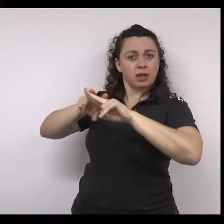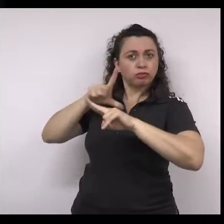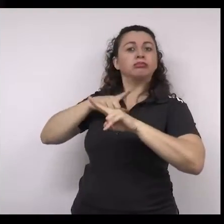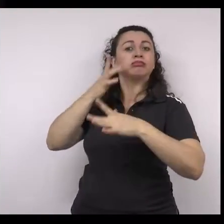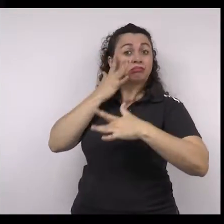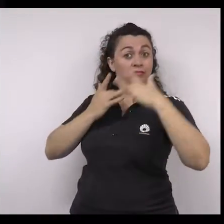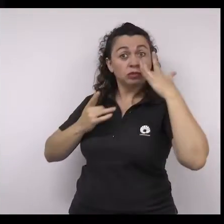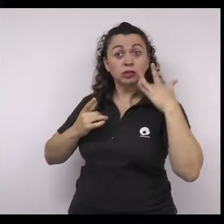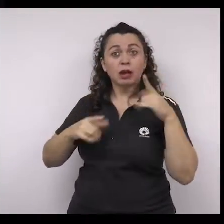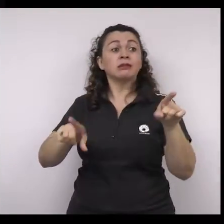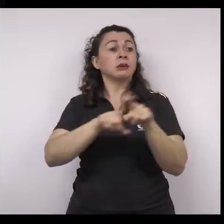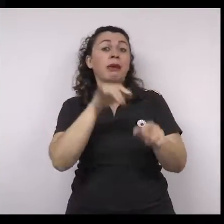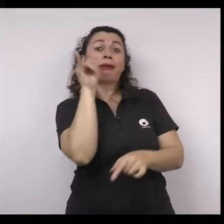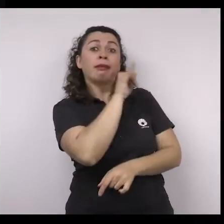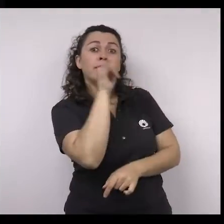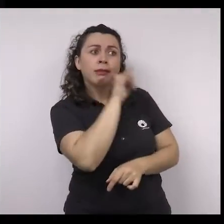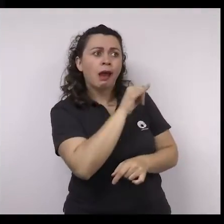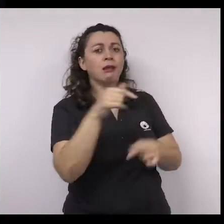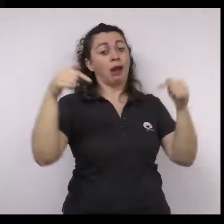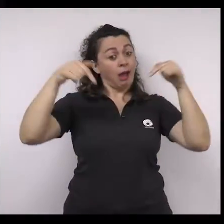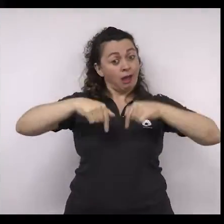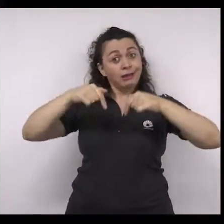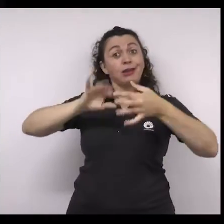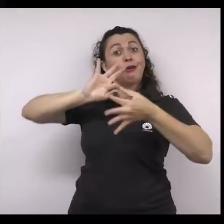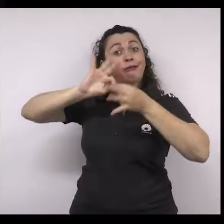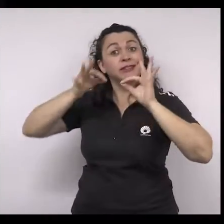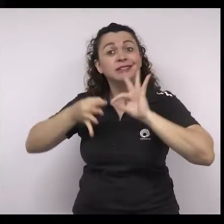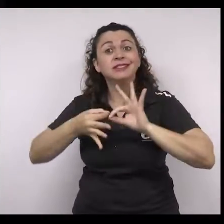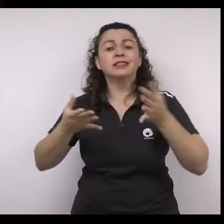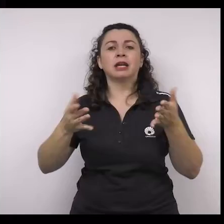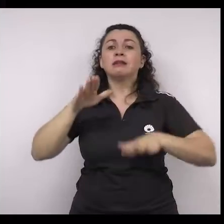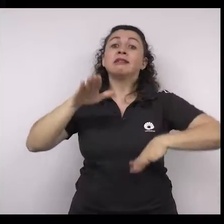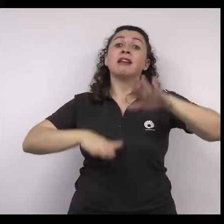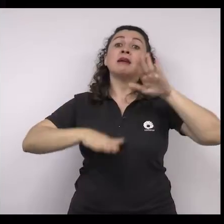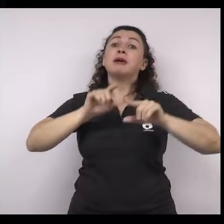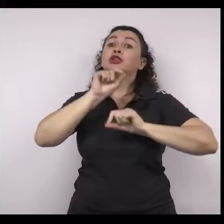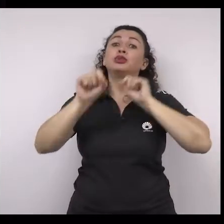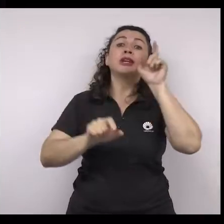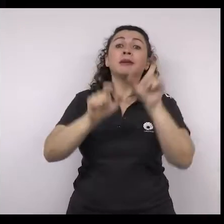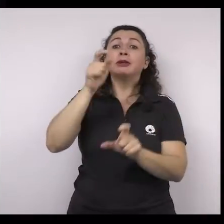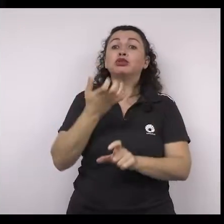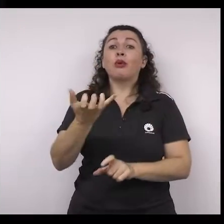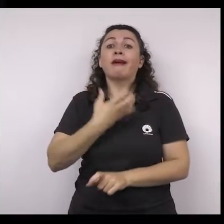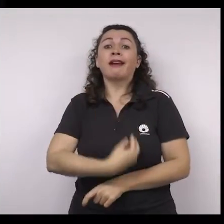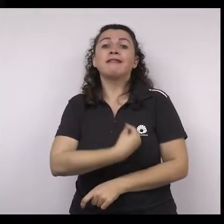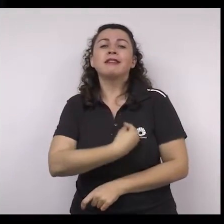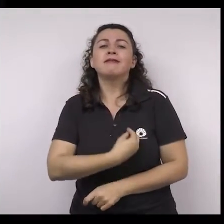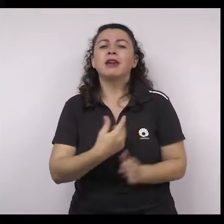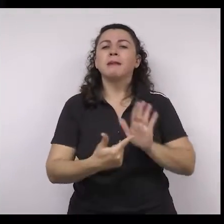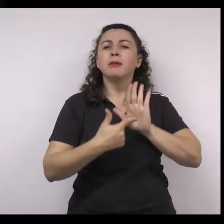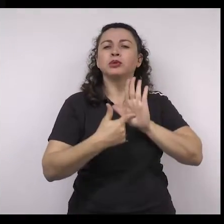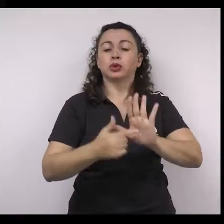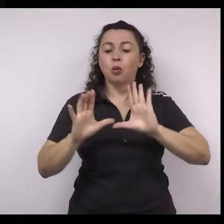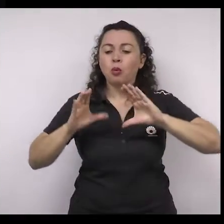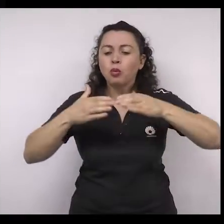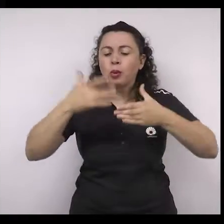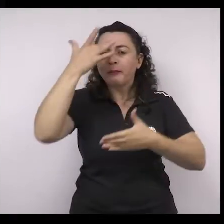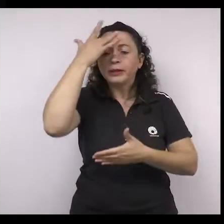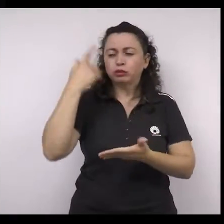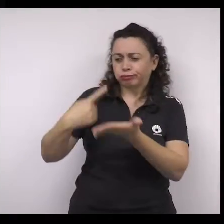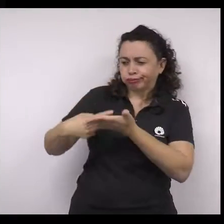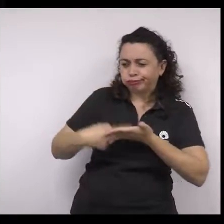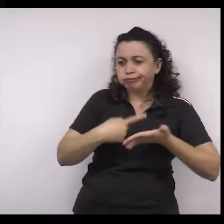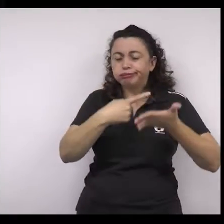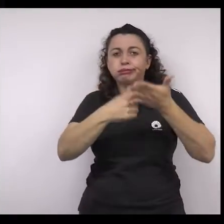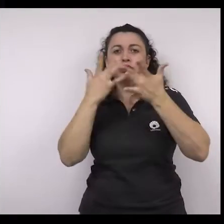num teatro italiano, numa oficina. Depende do que as pessoas estão vivendo, o grupo de pessoas que se